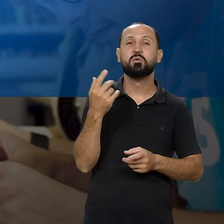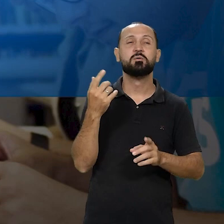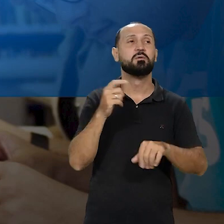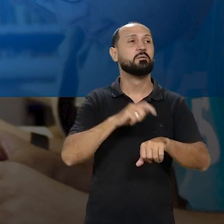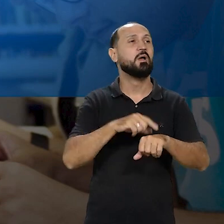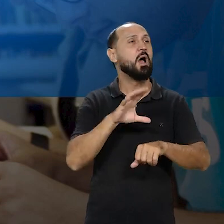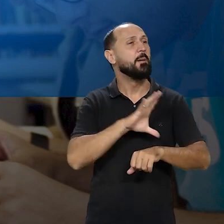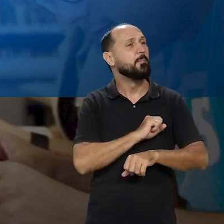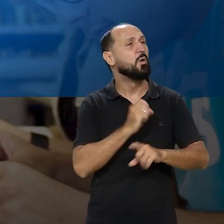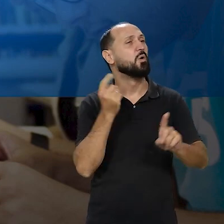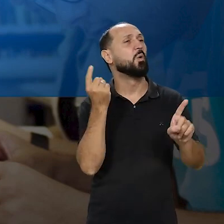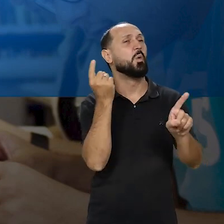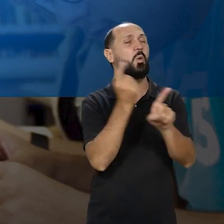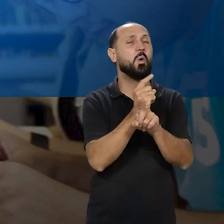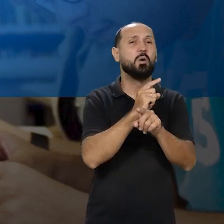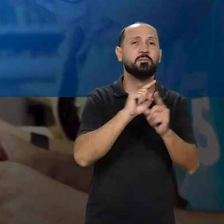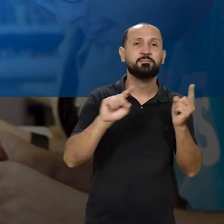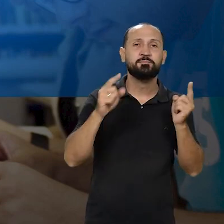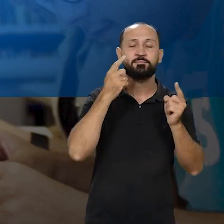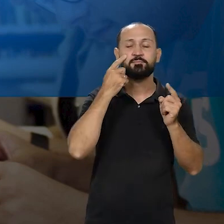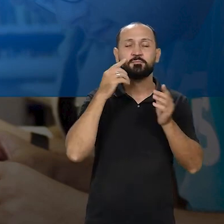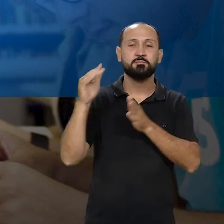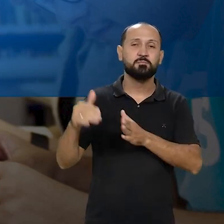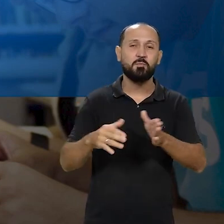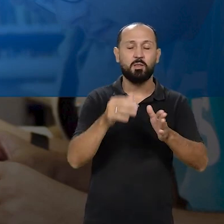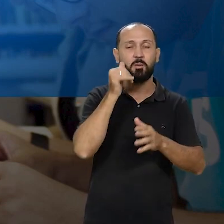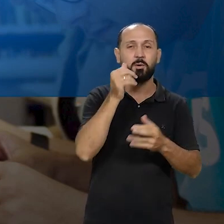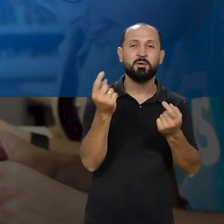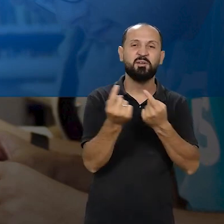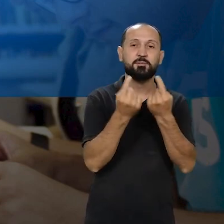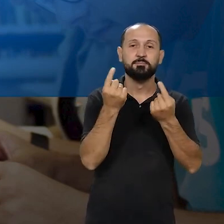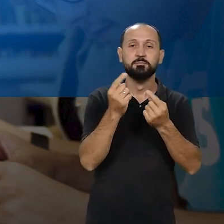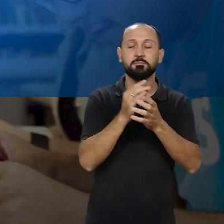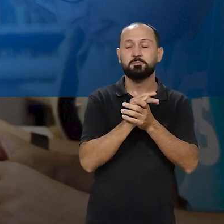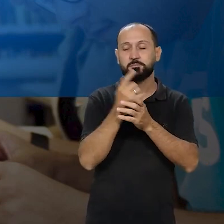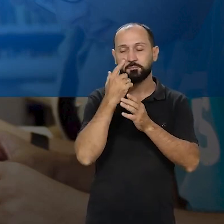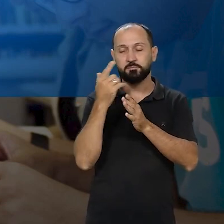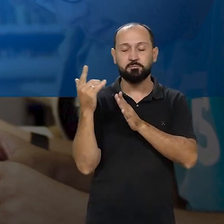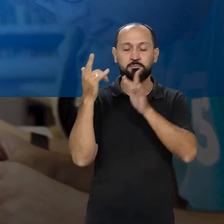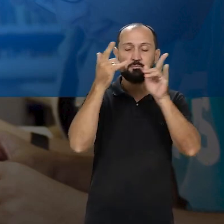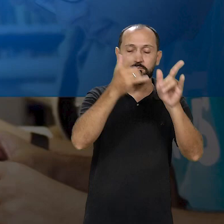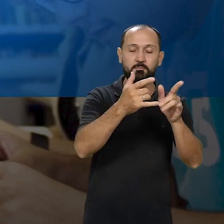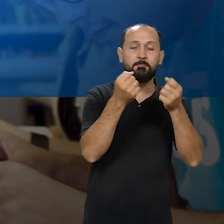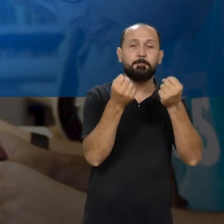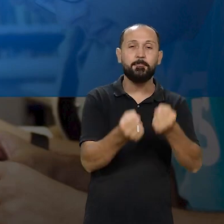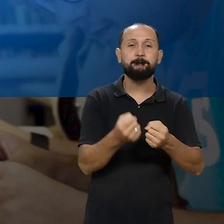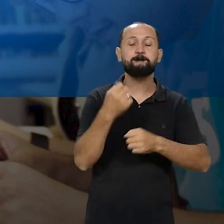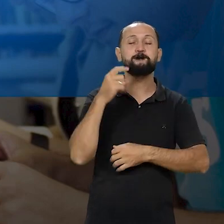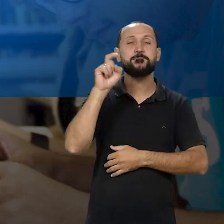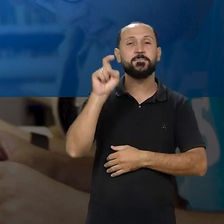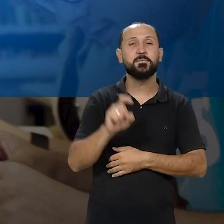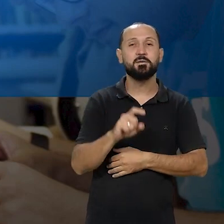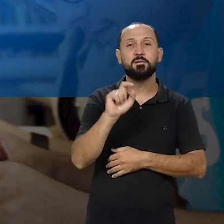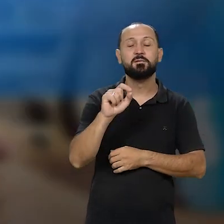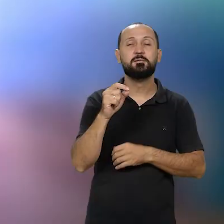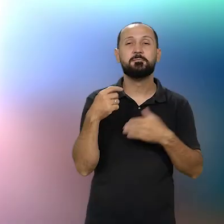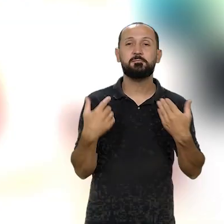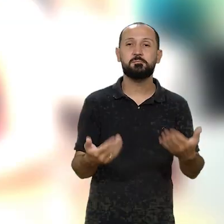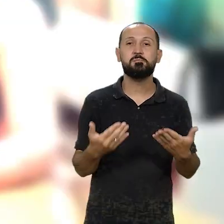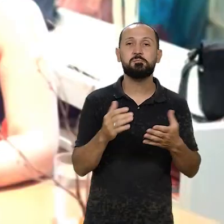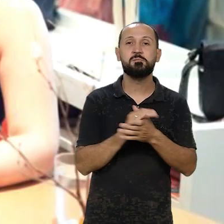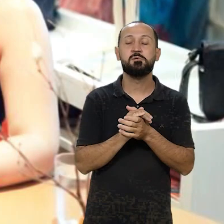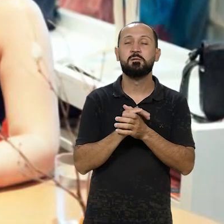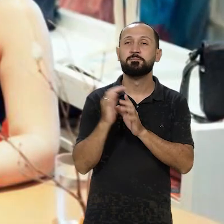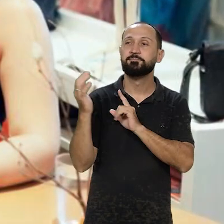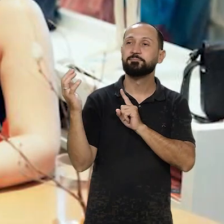desencontros amorosos. Então, é um percurso de uma mulher, assim, como se fosse uma travessia aí por esse peso da existência, a leveza, né? Então,